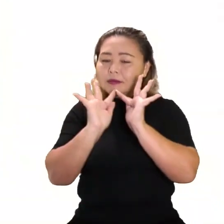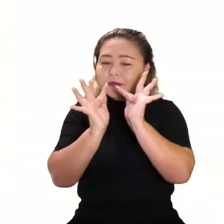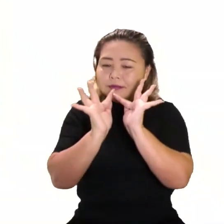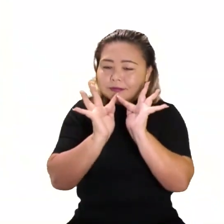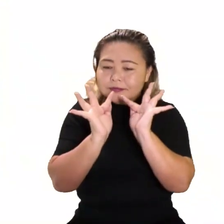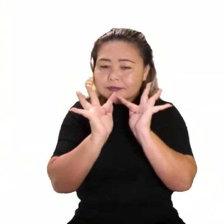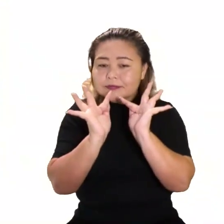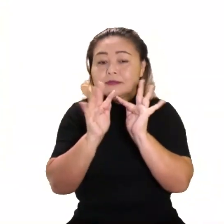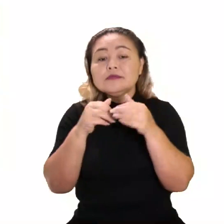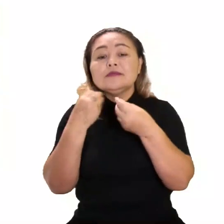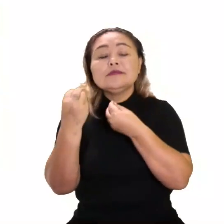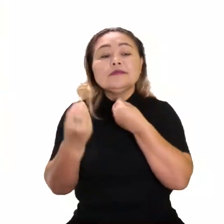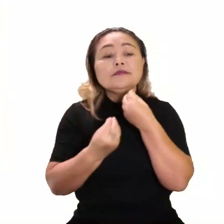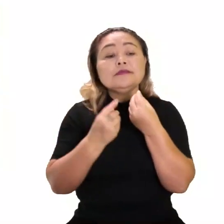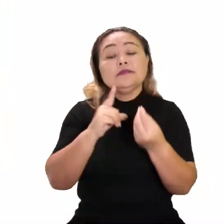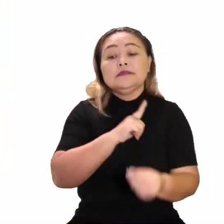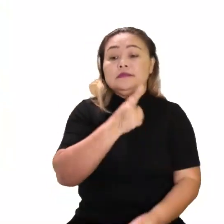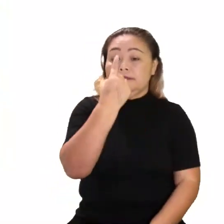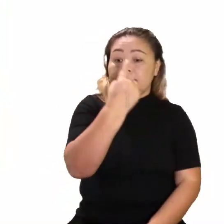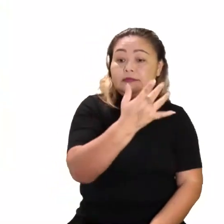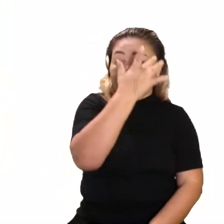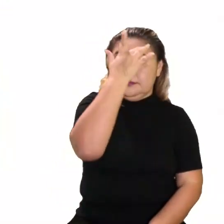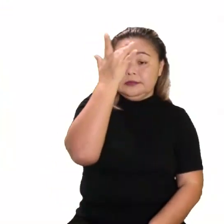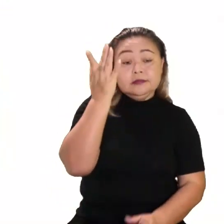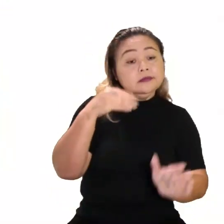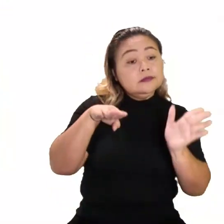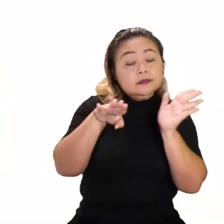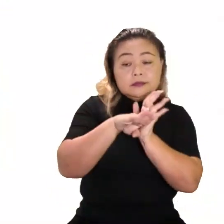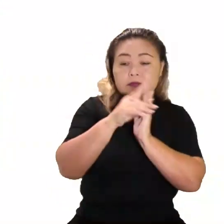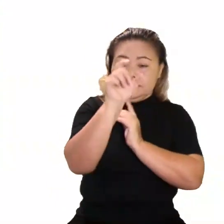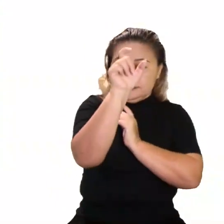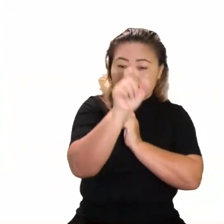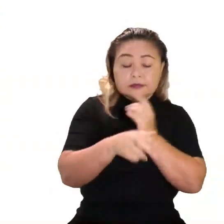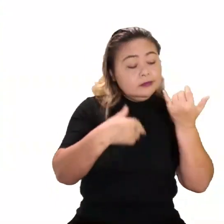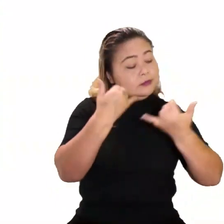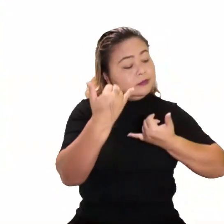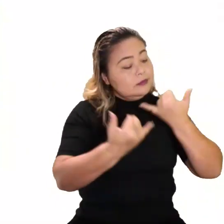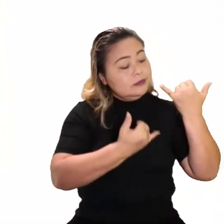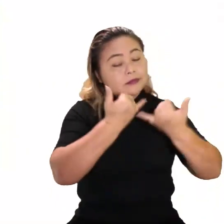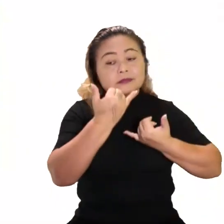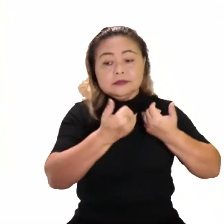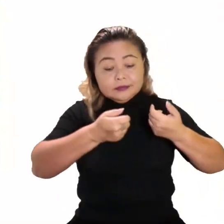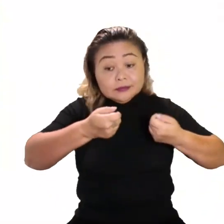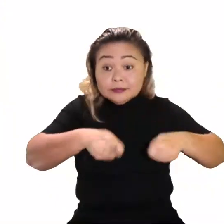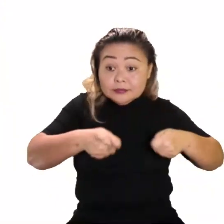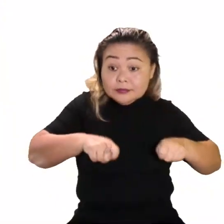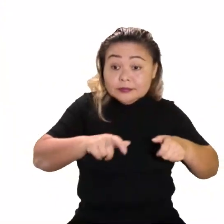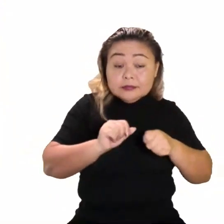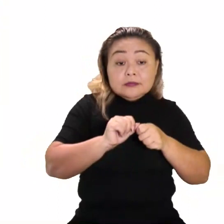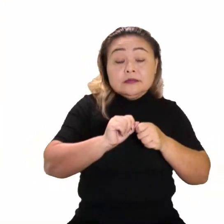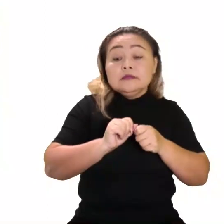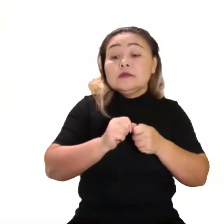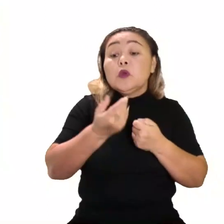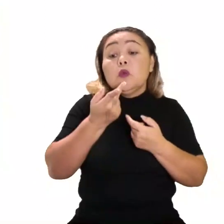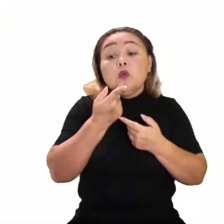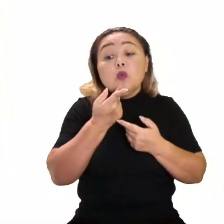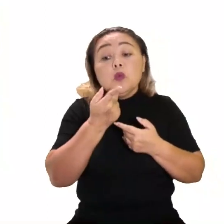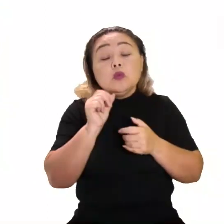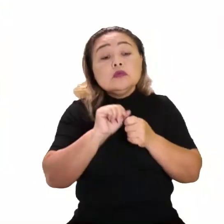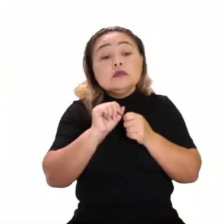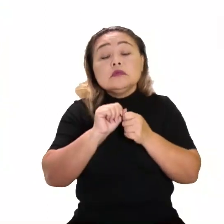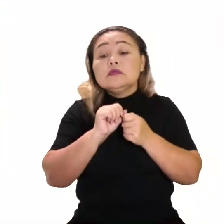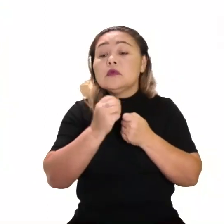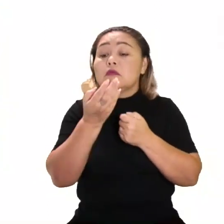boato? Como é que era mesmo? Bom, uma pessoa chegou, tinha umas pessoas brincando lá de pimbolim, né, e ela comentou sobre